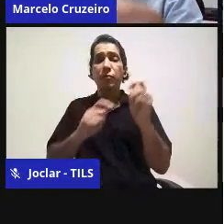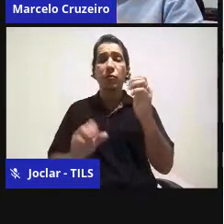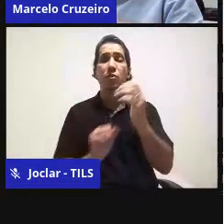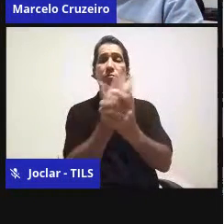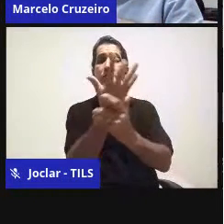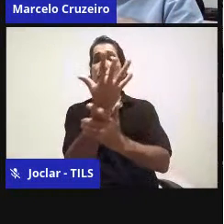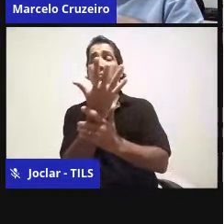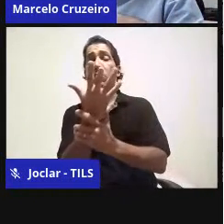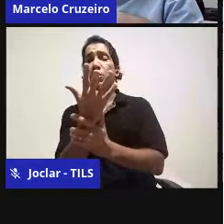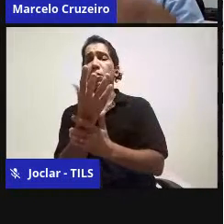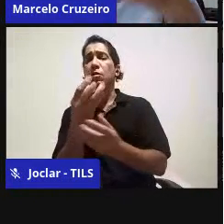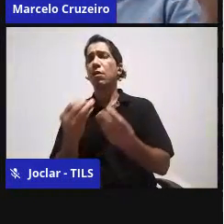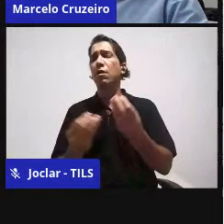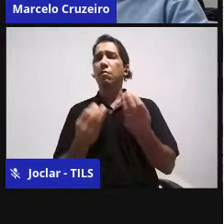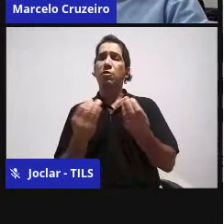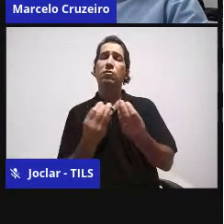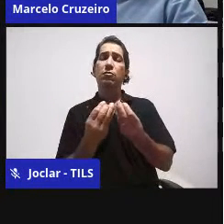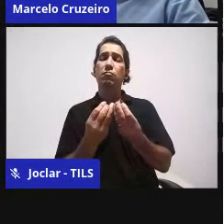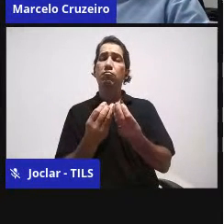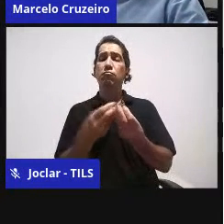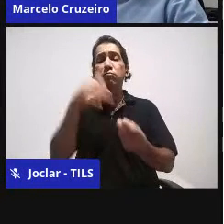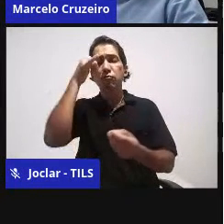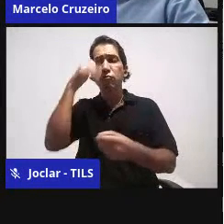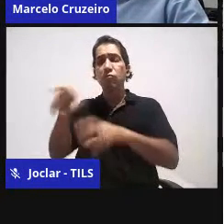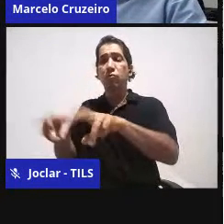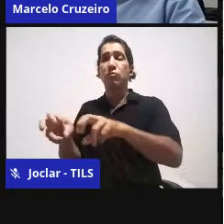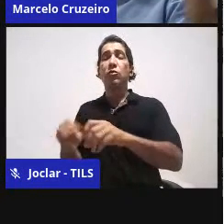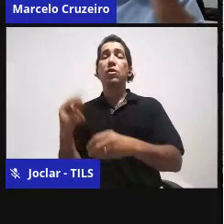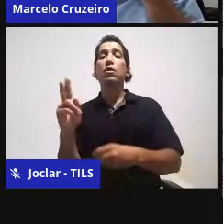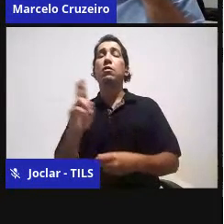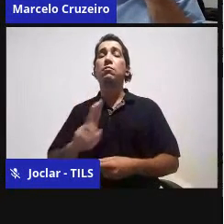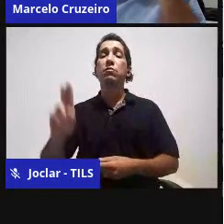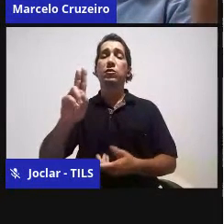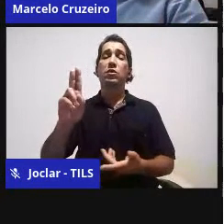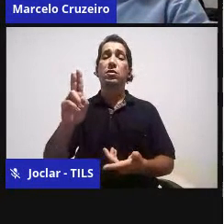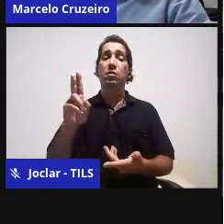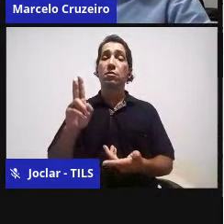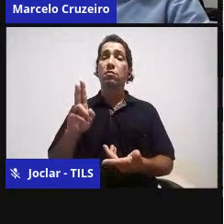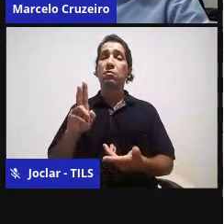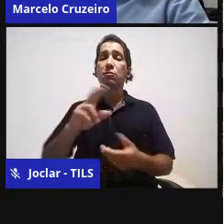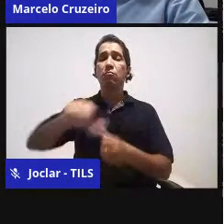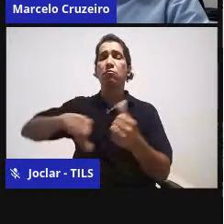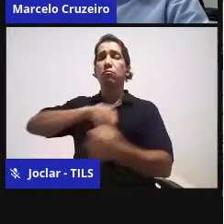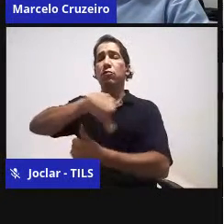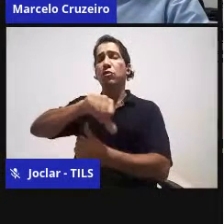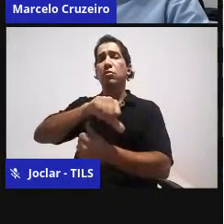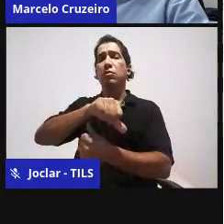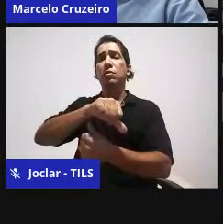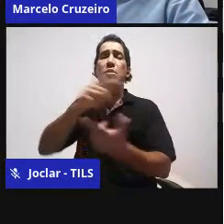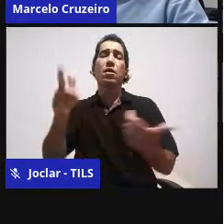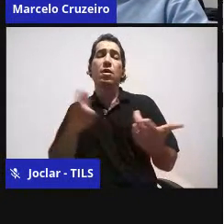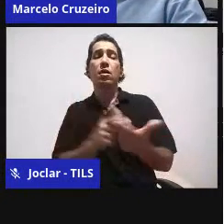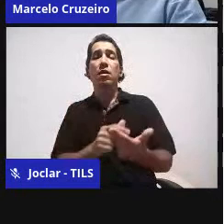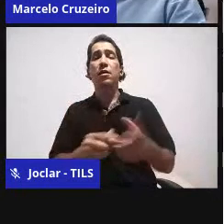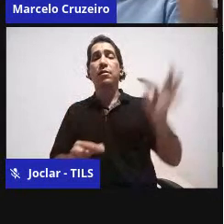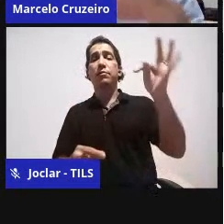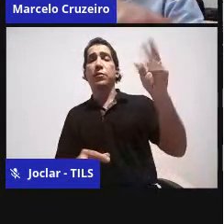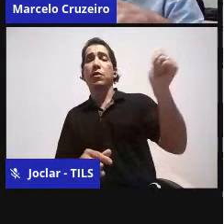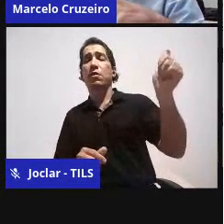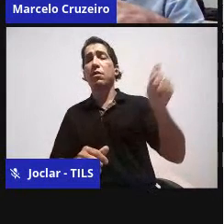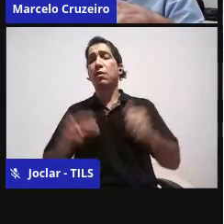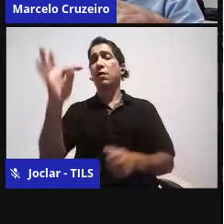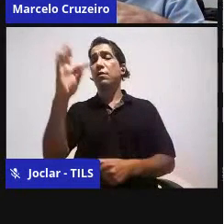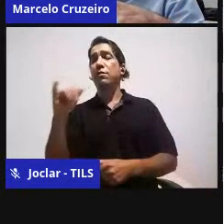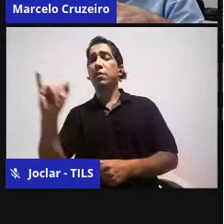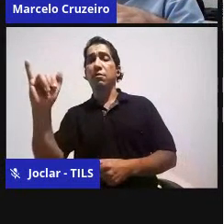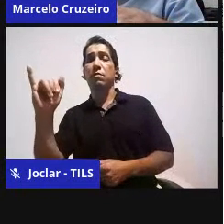gente encaixa isso no campo? Convergência entre TA e TI. Quanto mais sensores que você tem mais no campo, mais